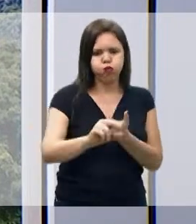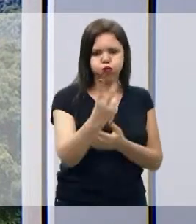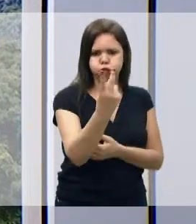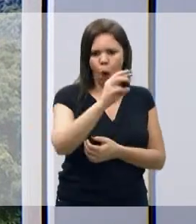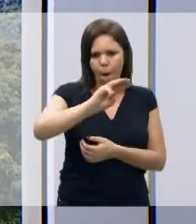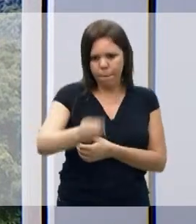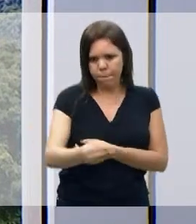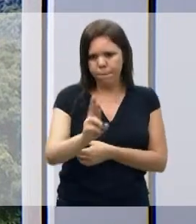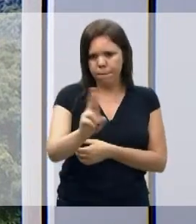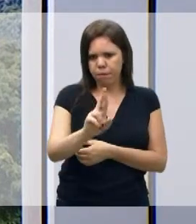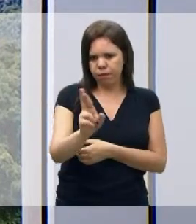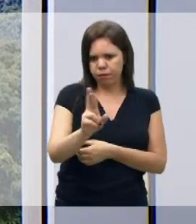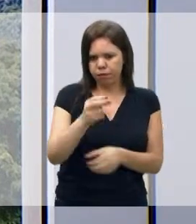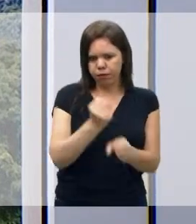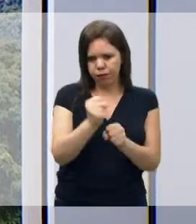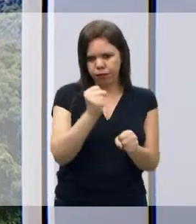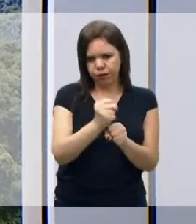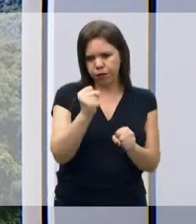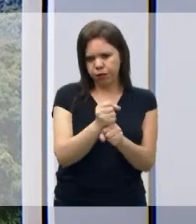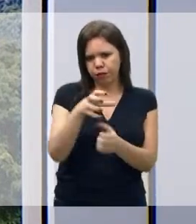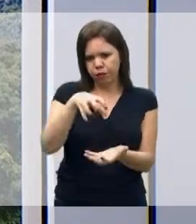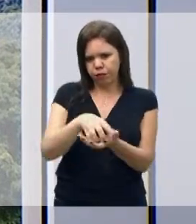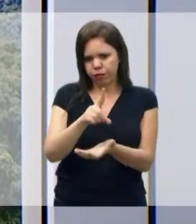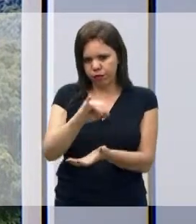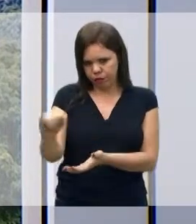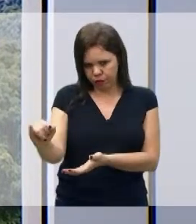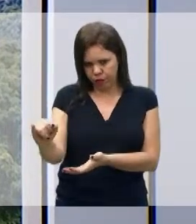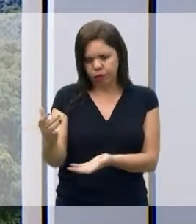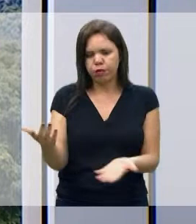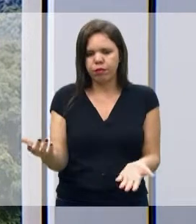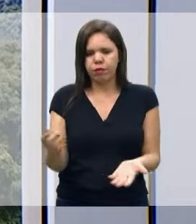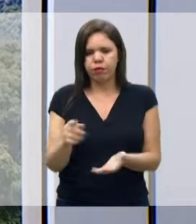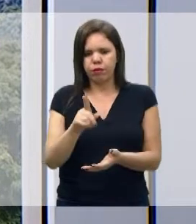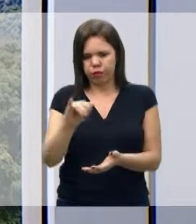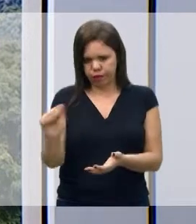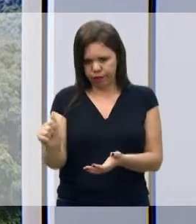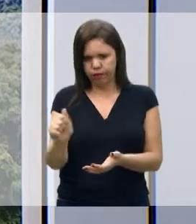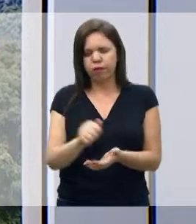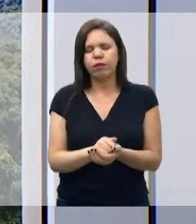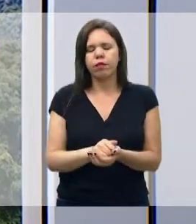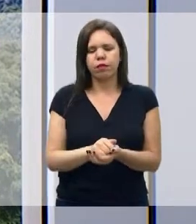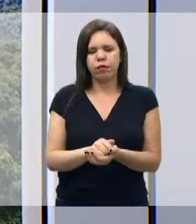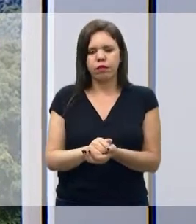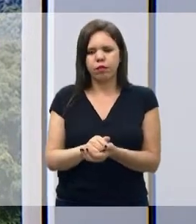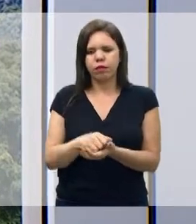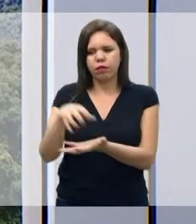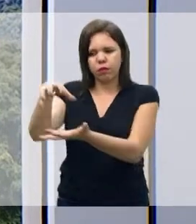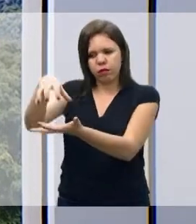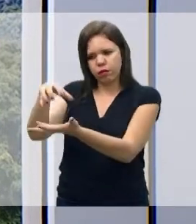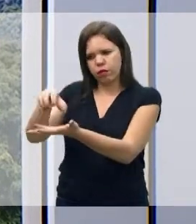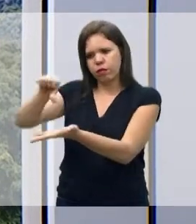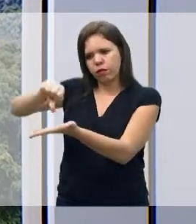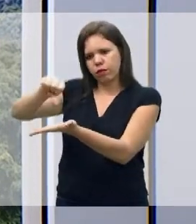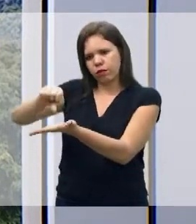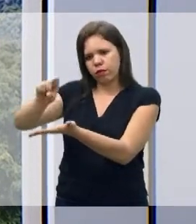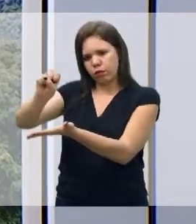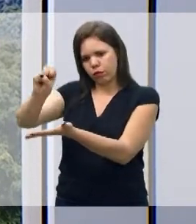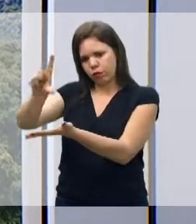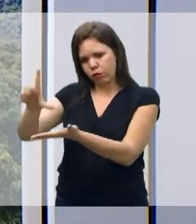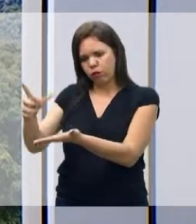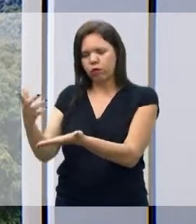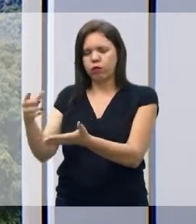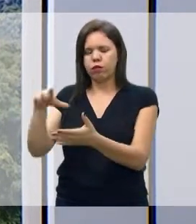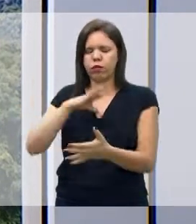milhões para a construção do centro-dia, que será na região sul da cidade. E nesse momento